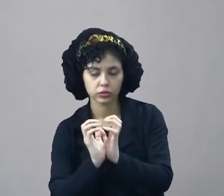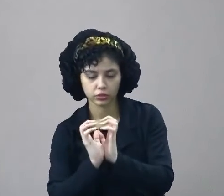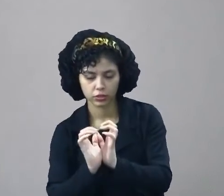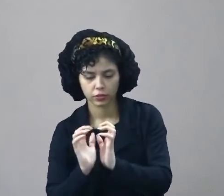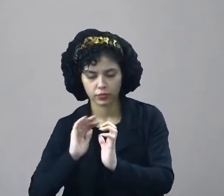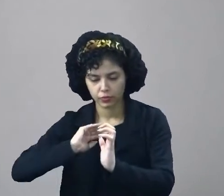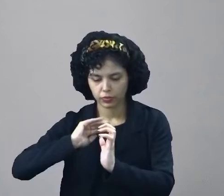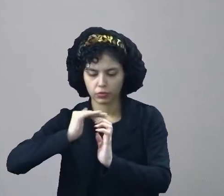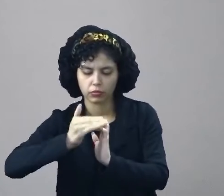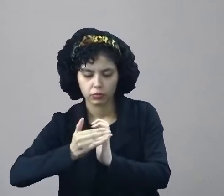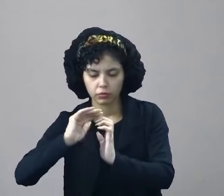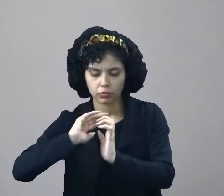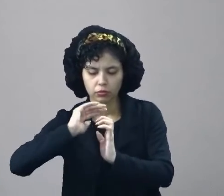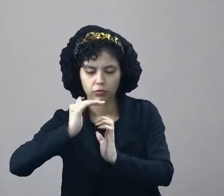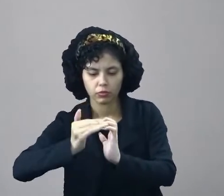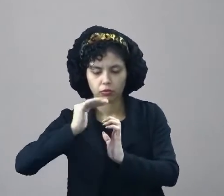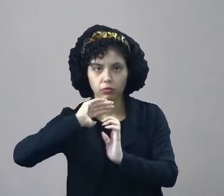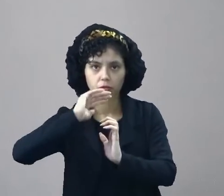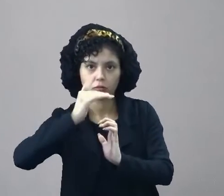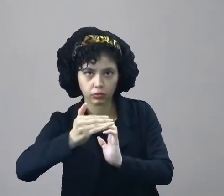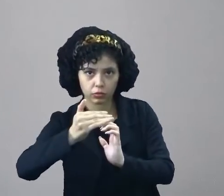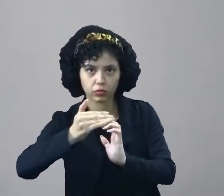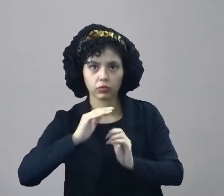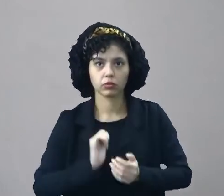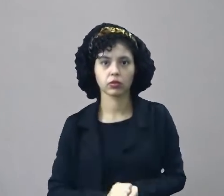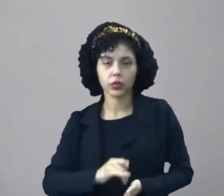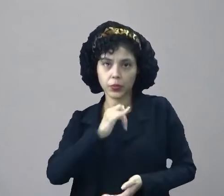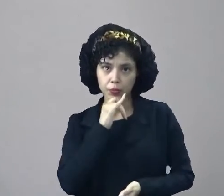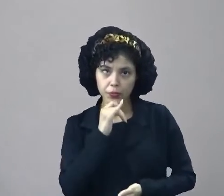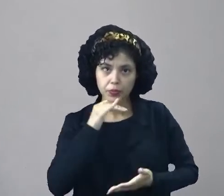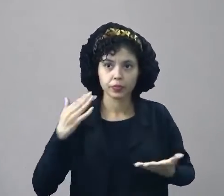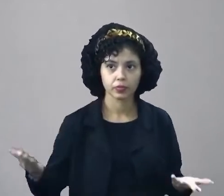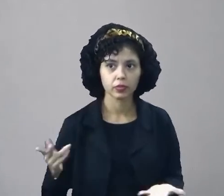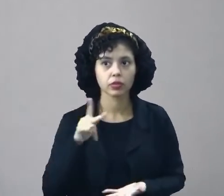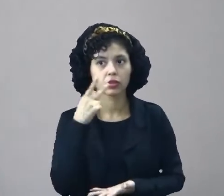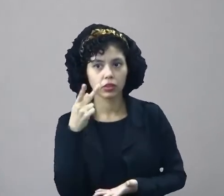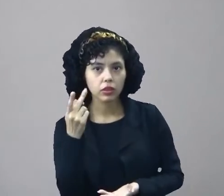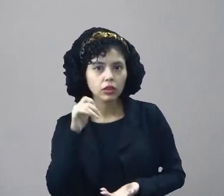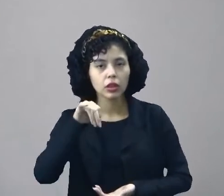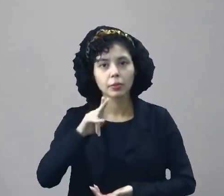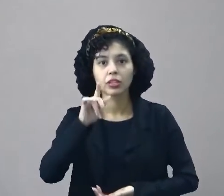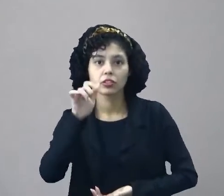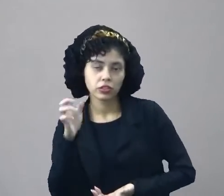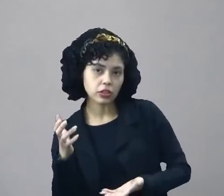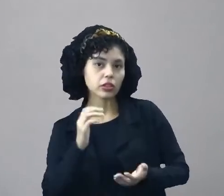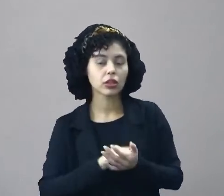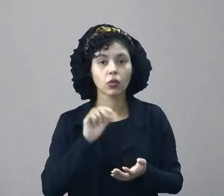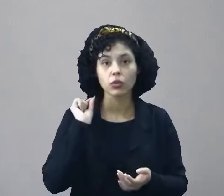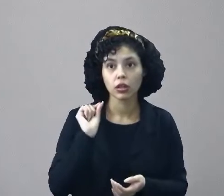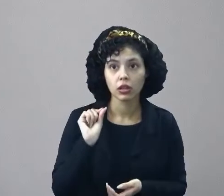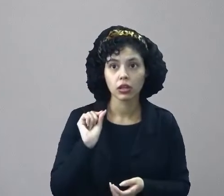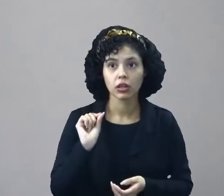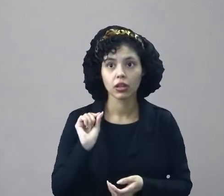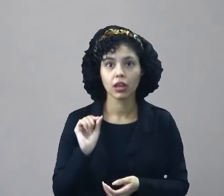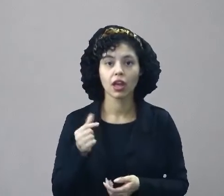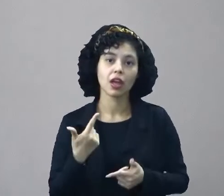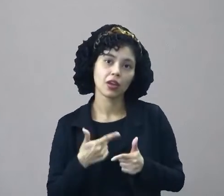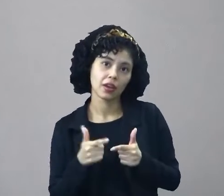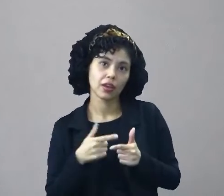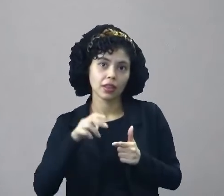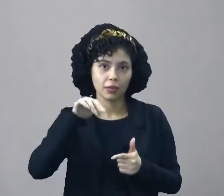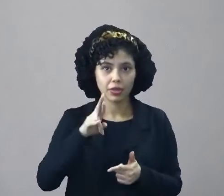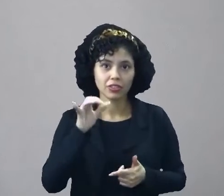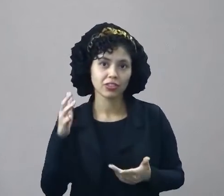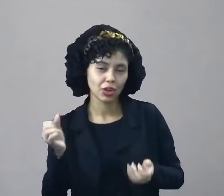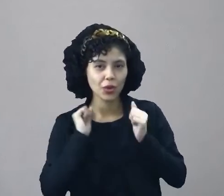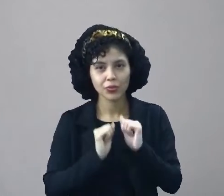nosso cérebro, né, contra qualquer tipo de agente infeccioso. Por exemplo, quando se fala em meningite. Meningite é uma inflamação nas meninges,